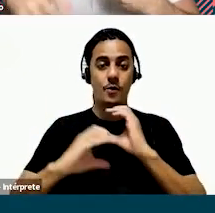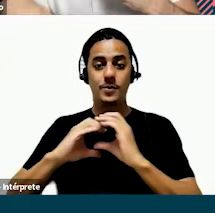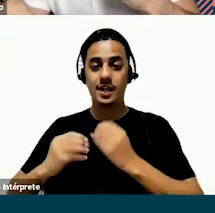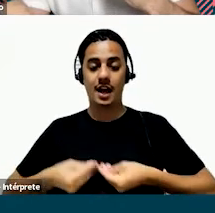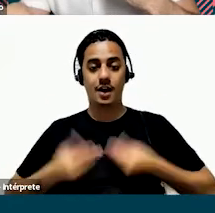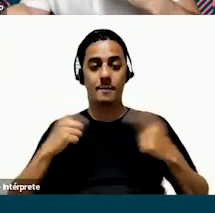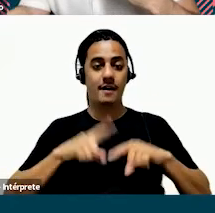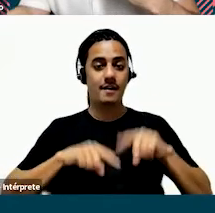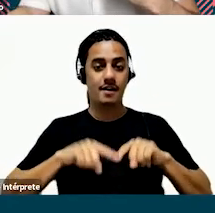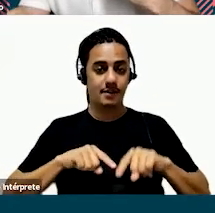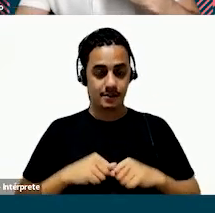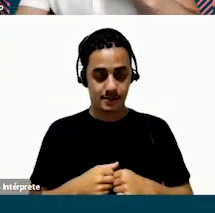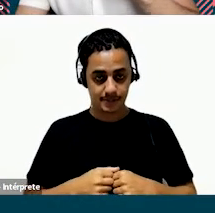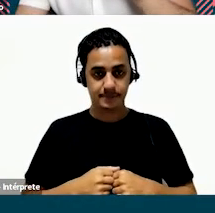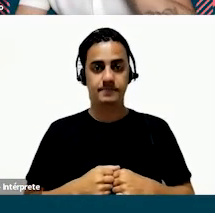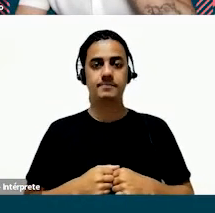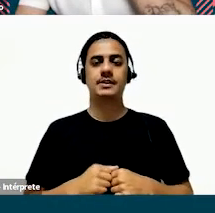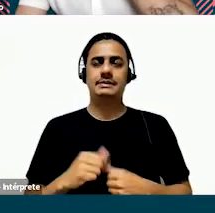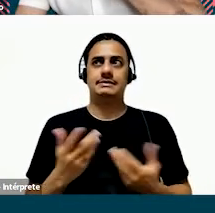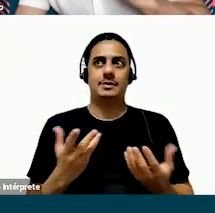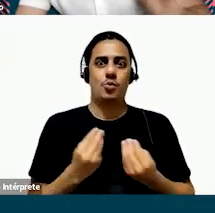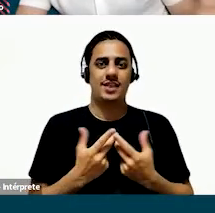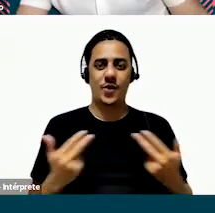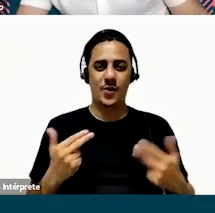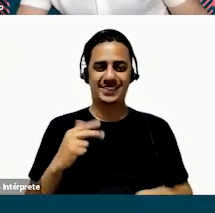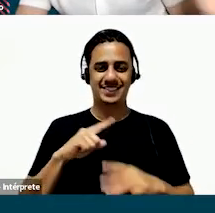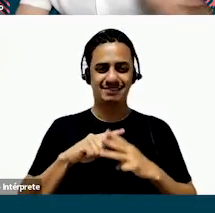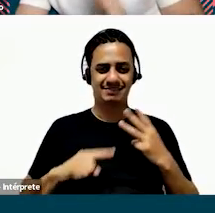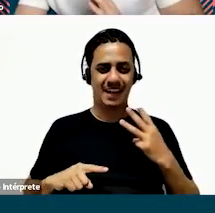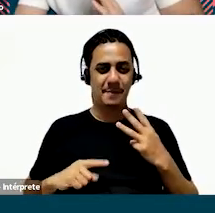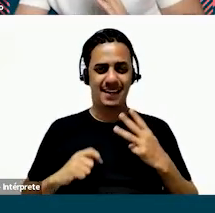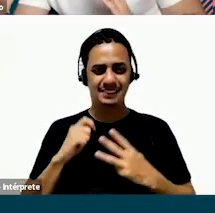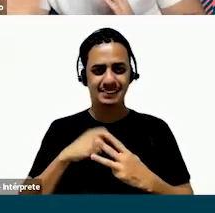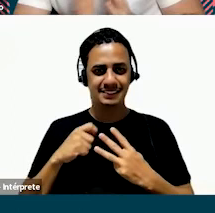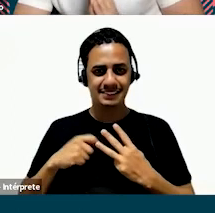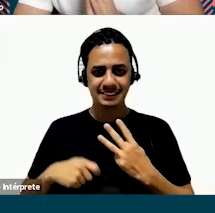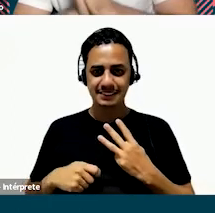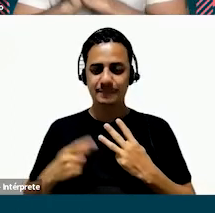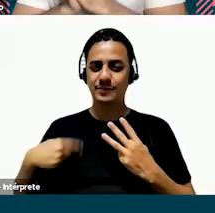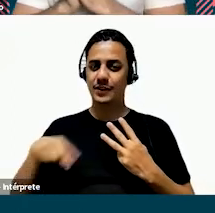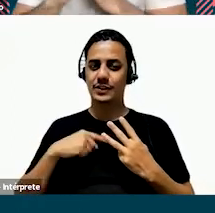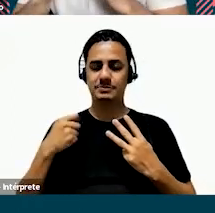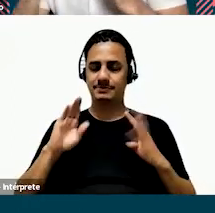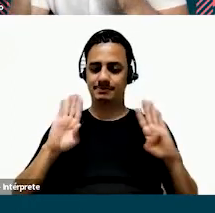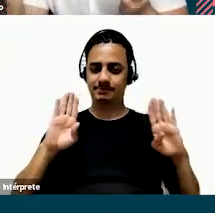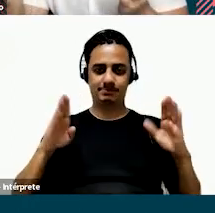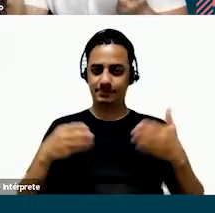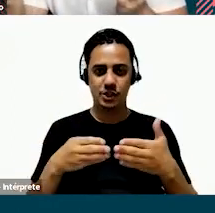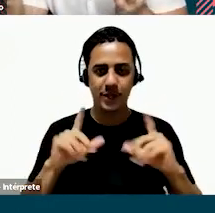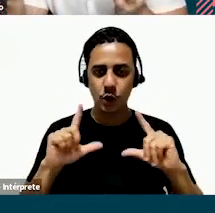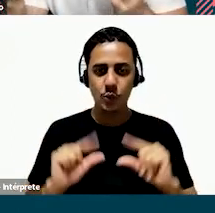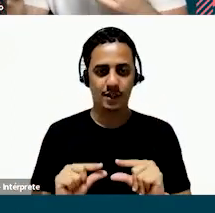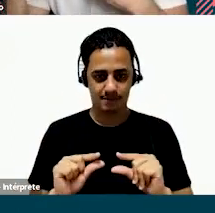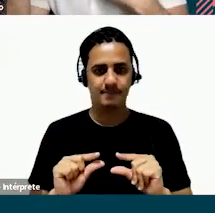ia comunicar esse produto. E aí, assim, muita coisa para 3 meses, então a gente tinha que diminuir